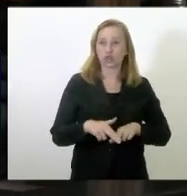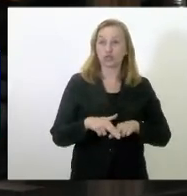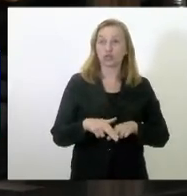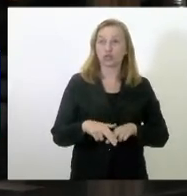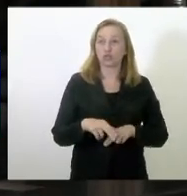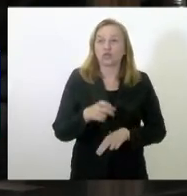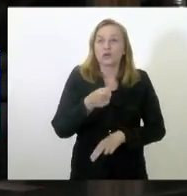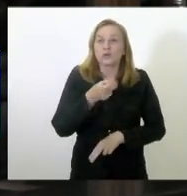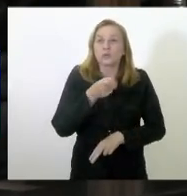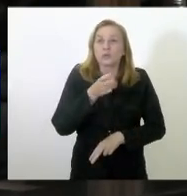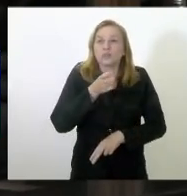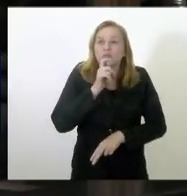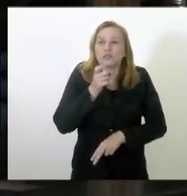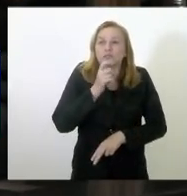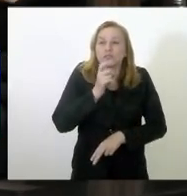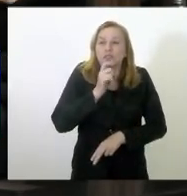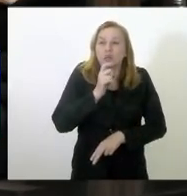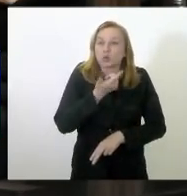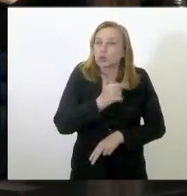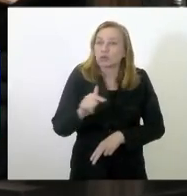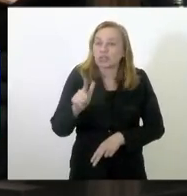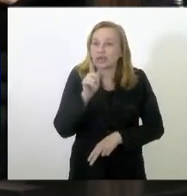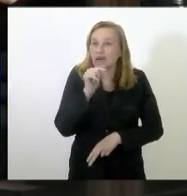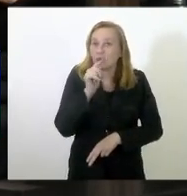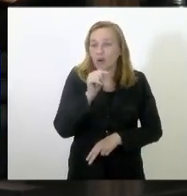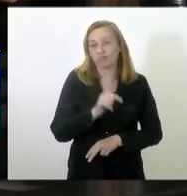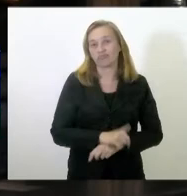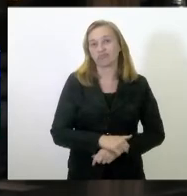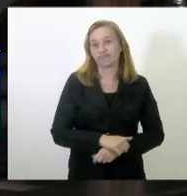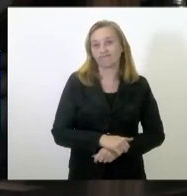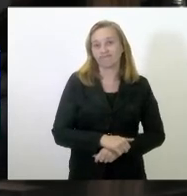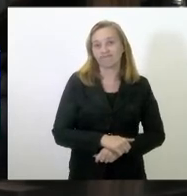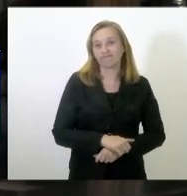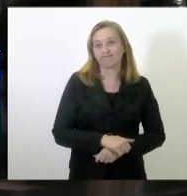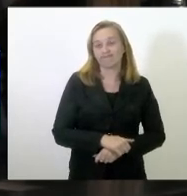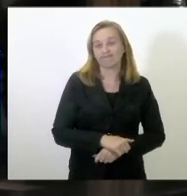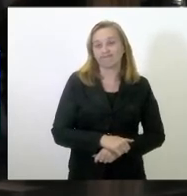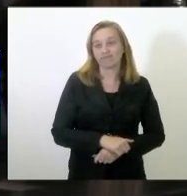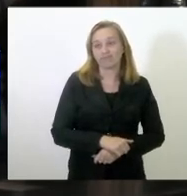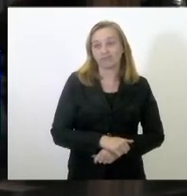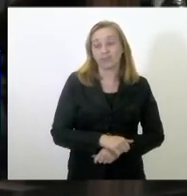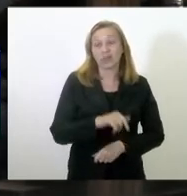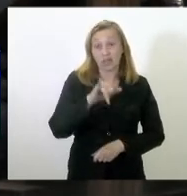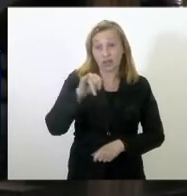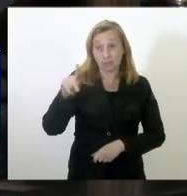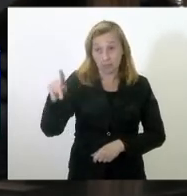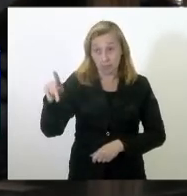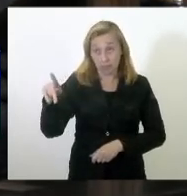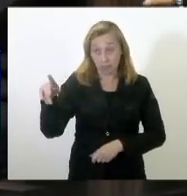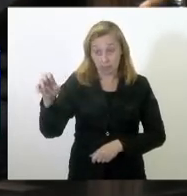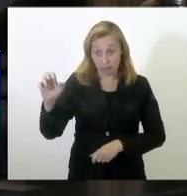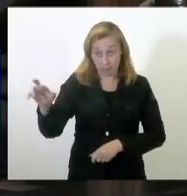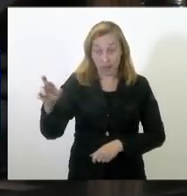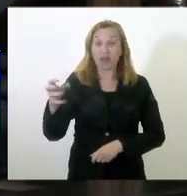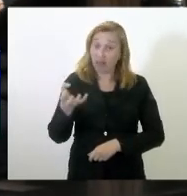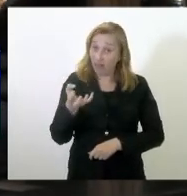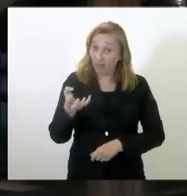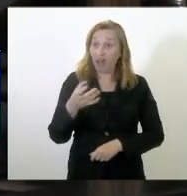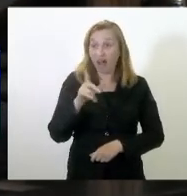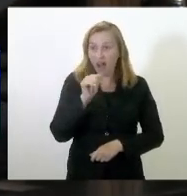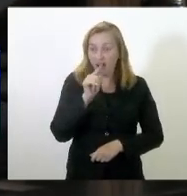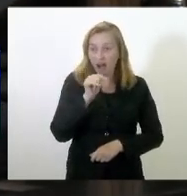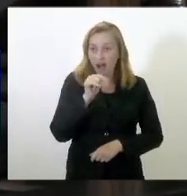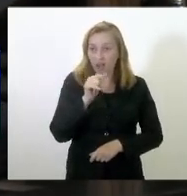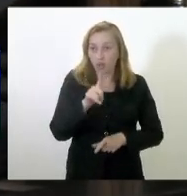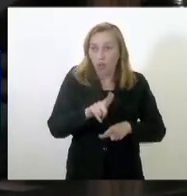inverno, não tem água. E as raízes do ipê querem água. E o ipê vai